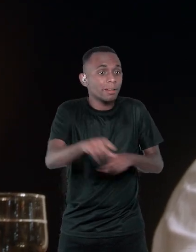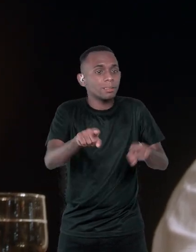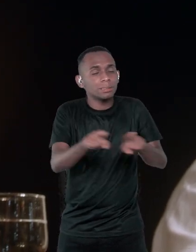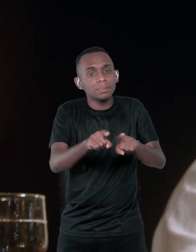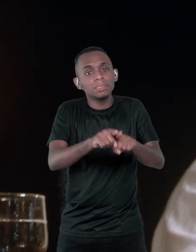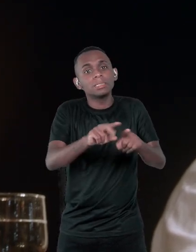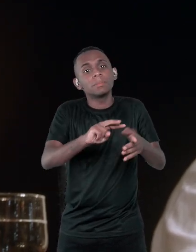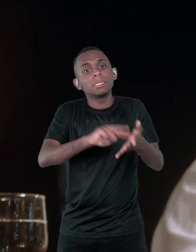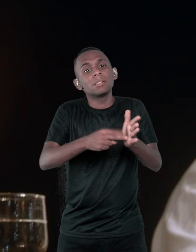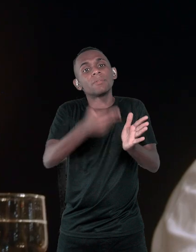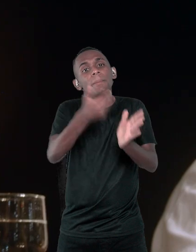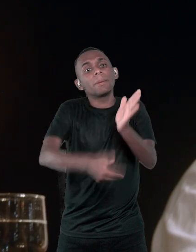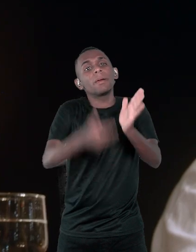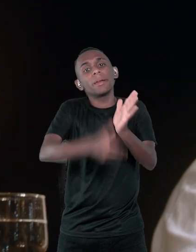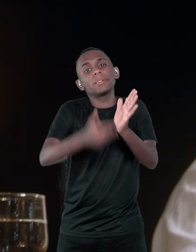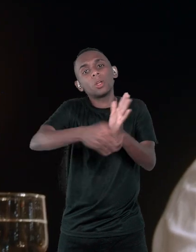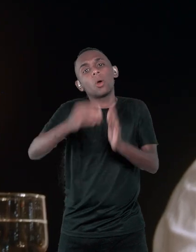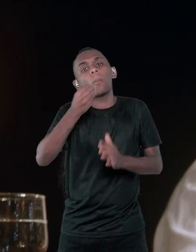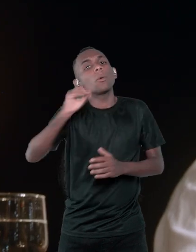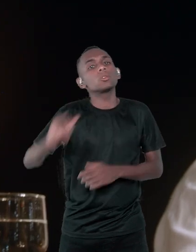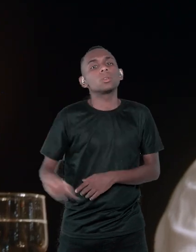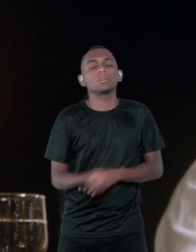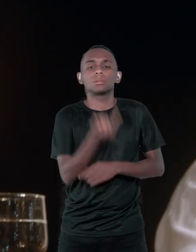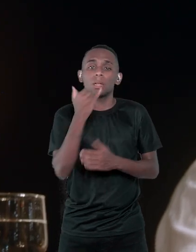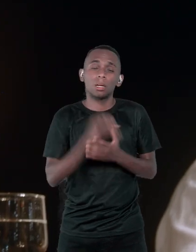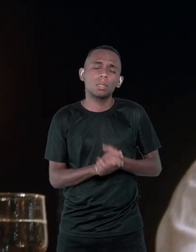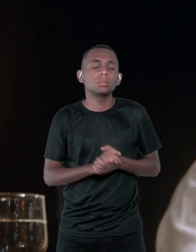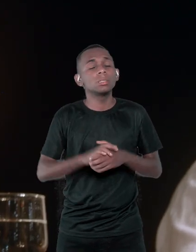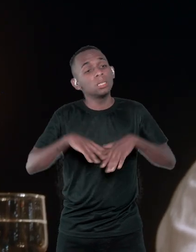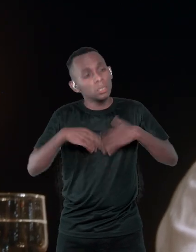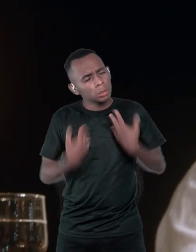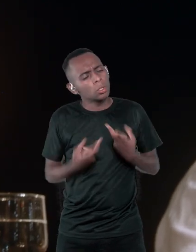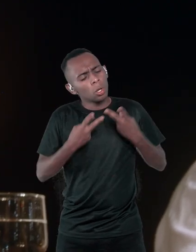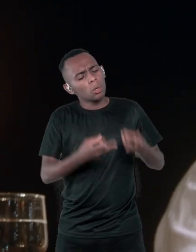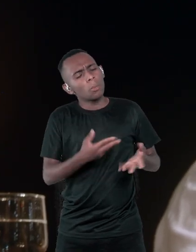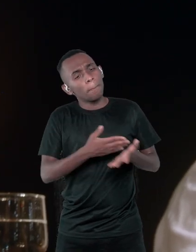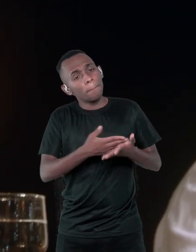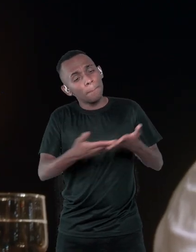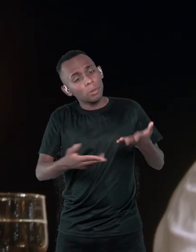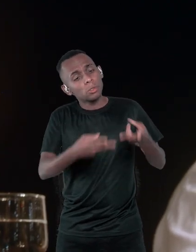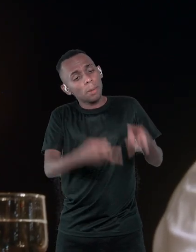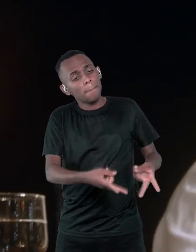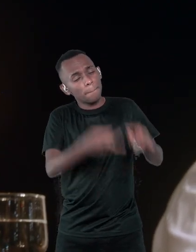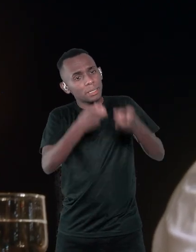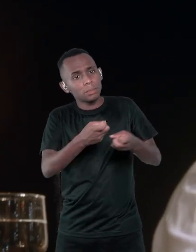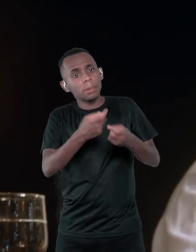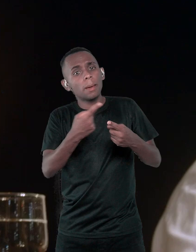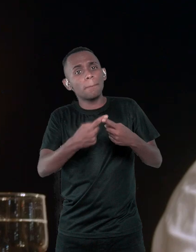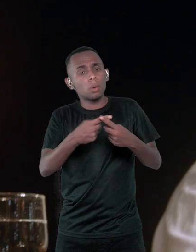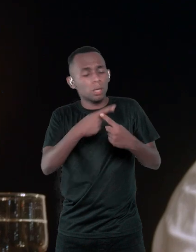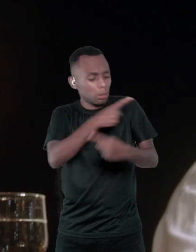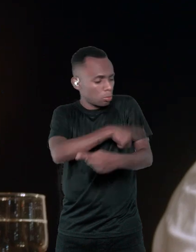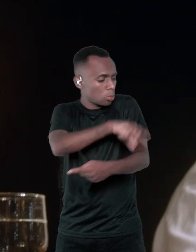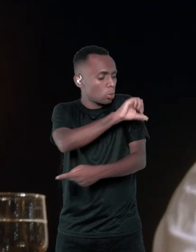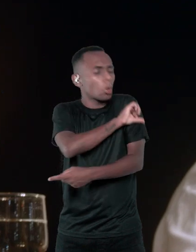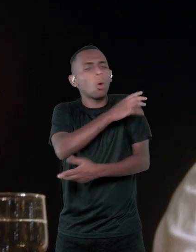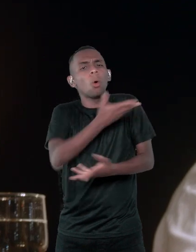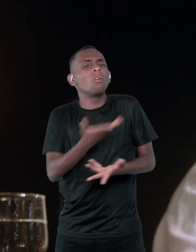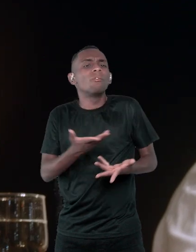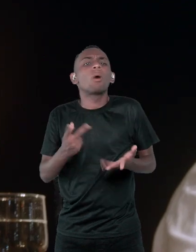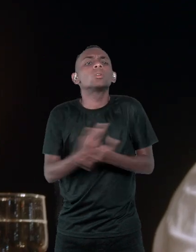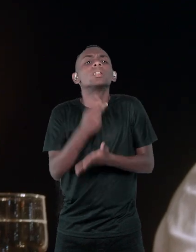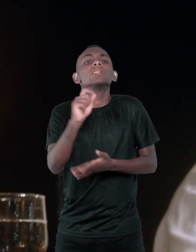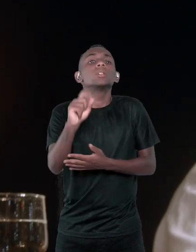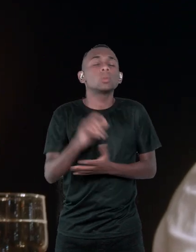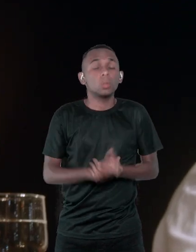poderiam ter. Então, a gente resolveu olhar para o ensino fundamental. Por que essas crianças estavam chegando no ensino médio dessa maneira? E foi